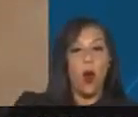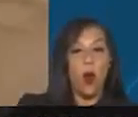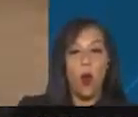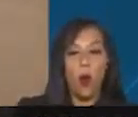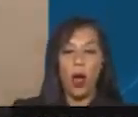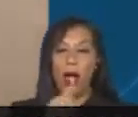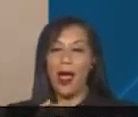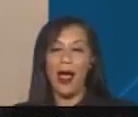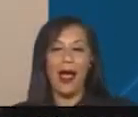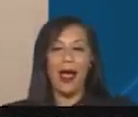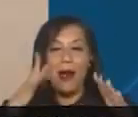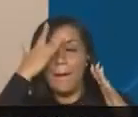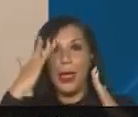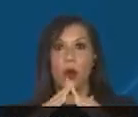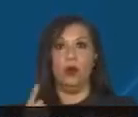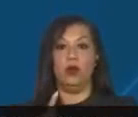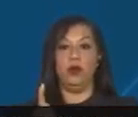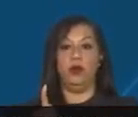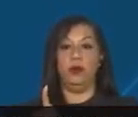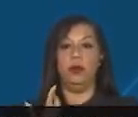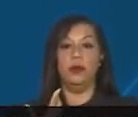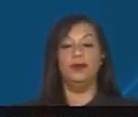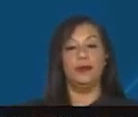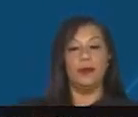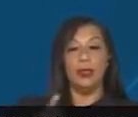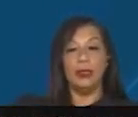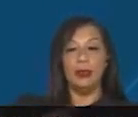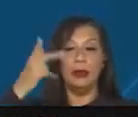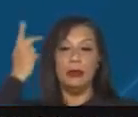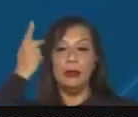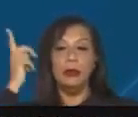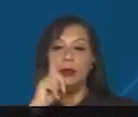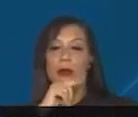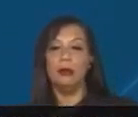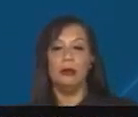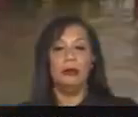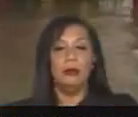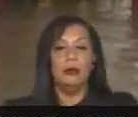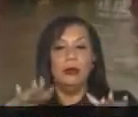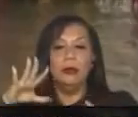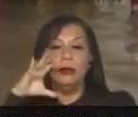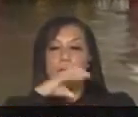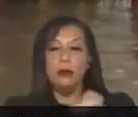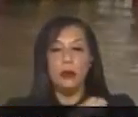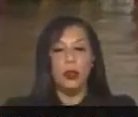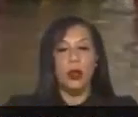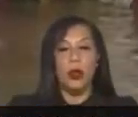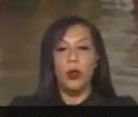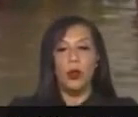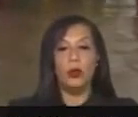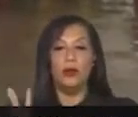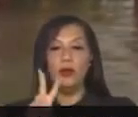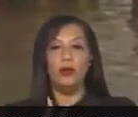moradores ficaram ilhados na capital paulista a água subiu rapidamente ruas da Vila